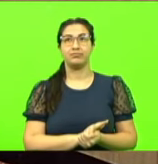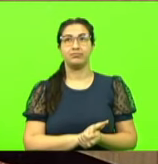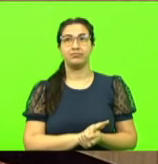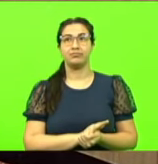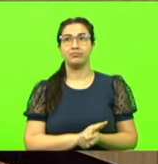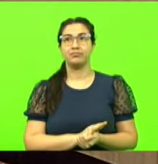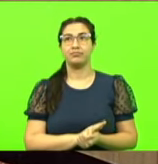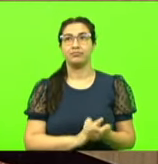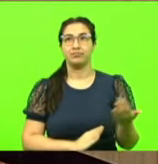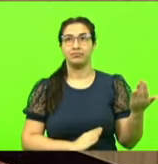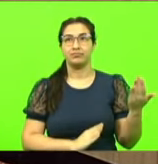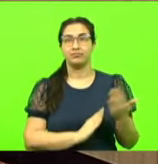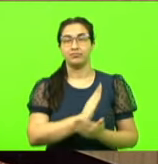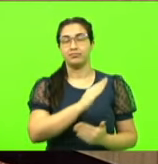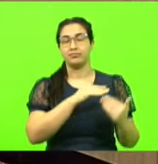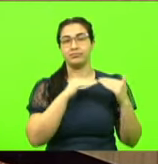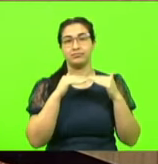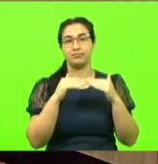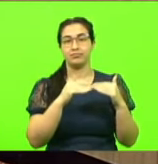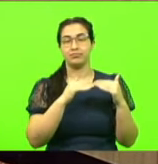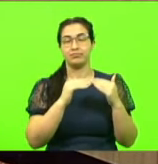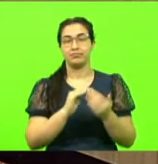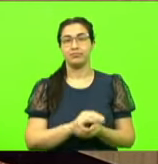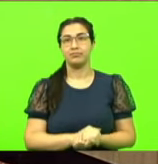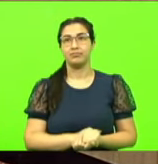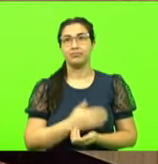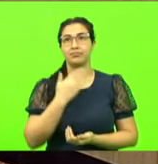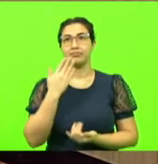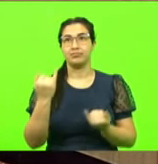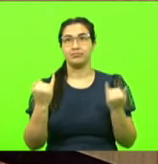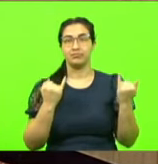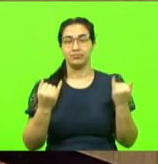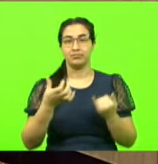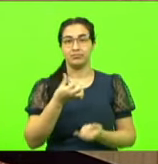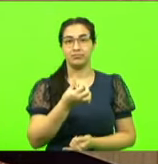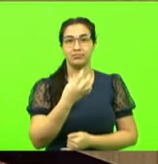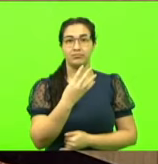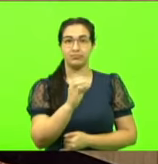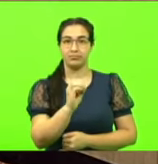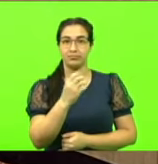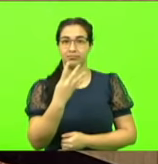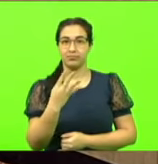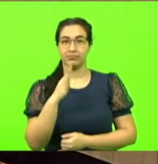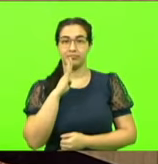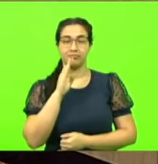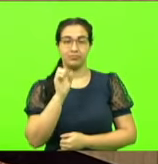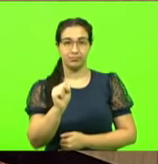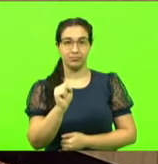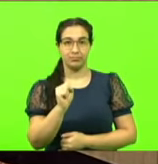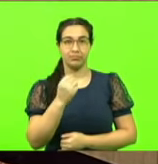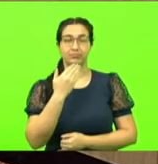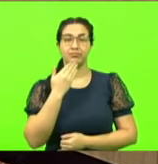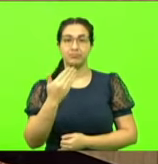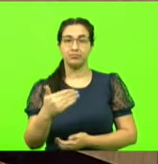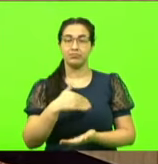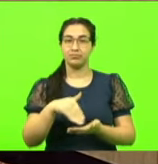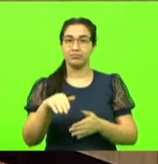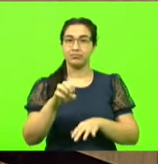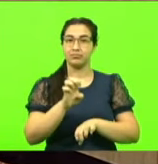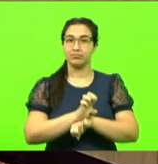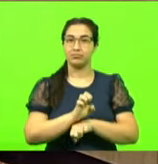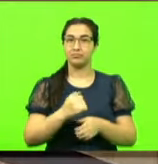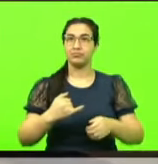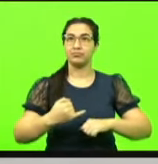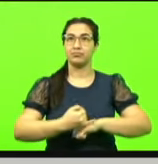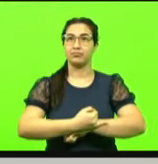como se encontram. Aprovado por unanimidade. Pedido de informação 604, autor deputado Bruno Souza, solicitando ao secretário de Estado da